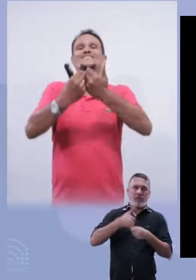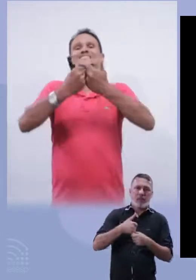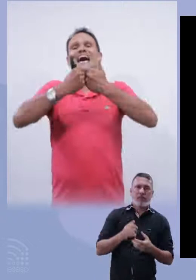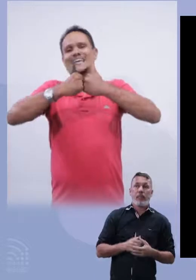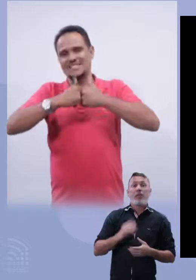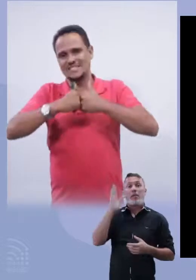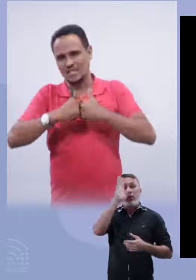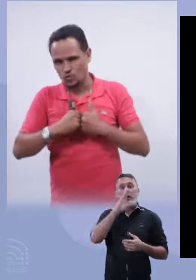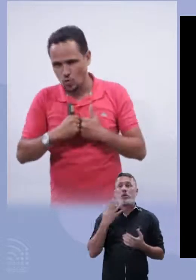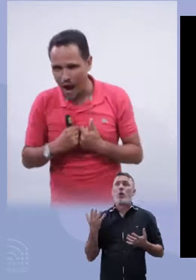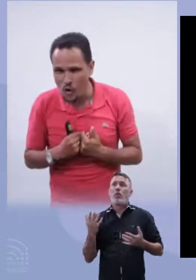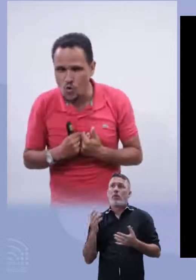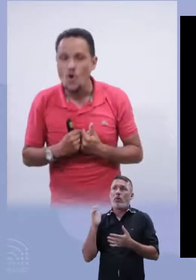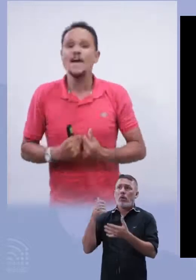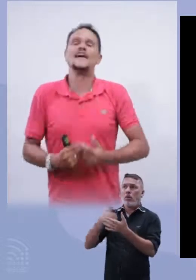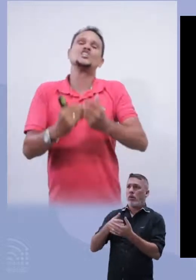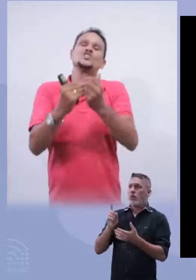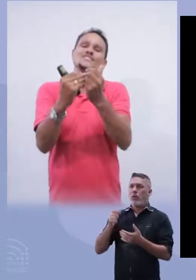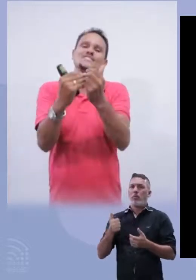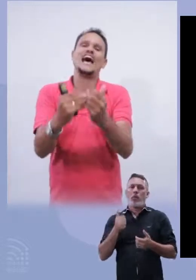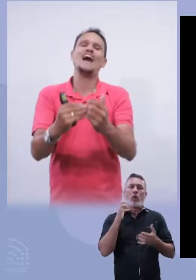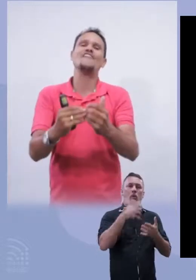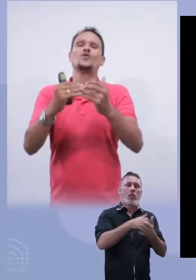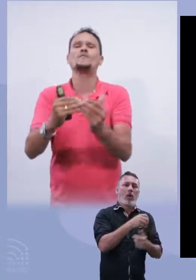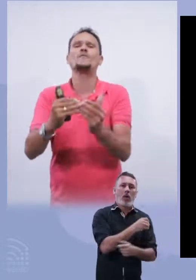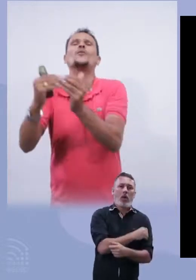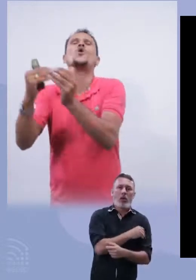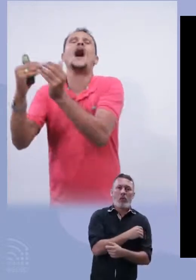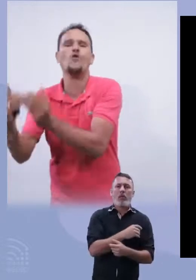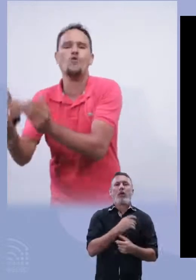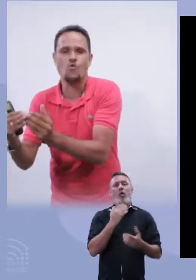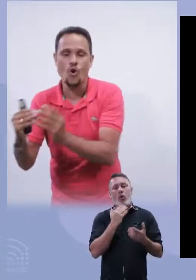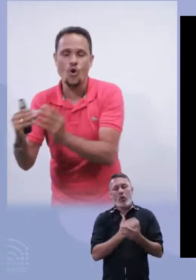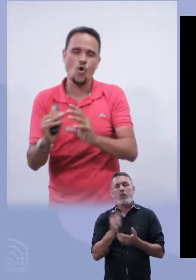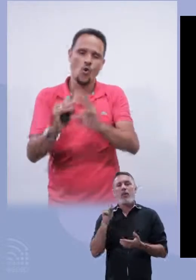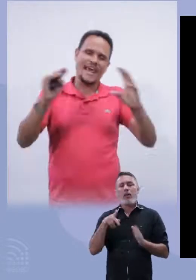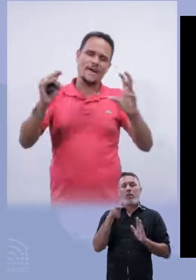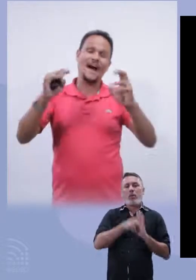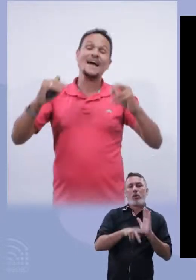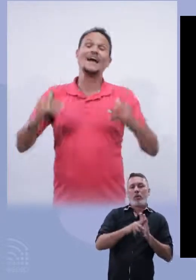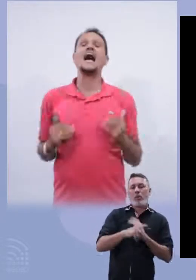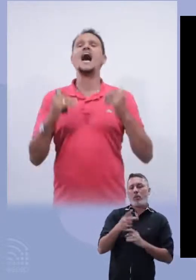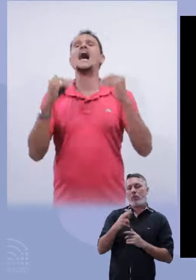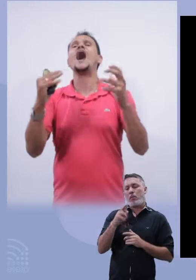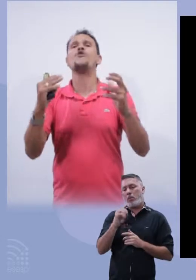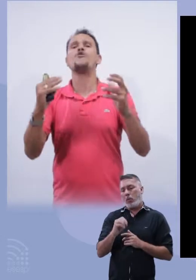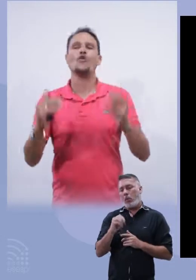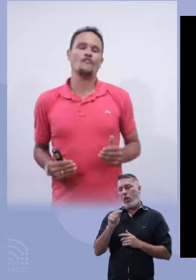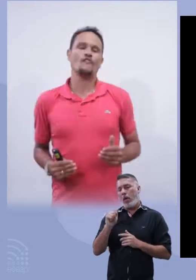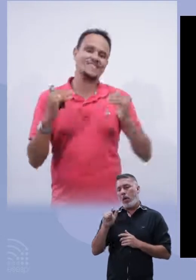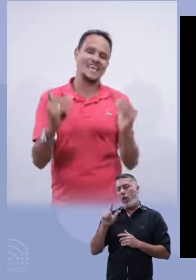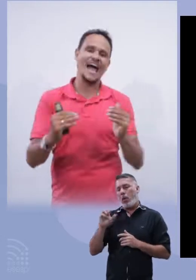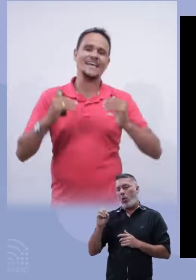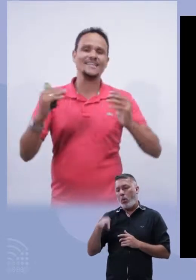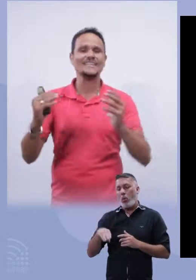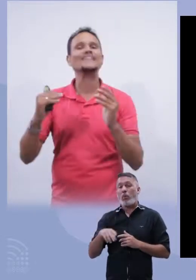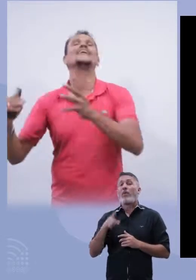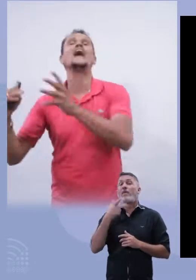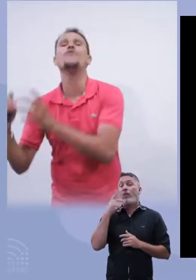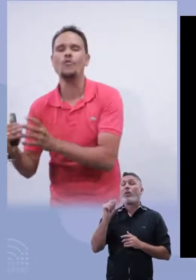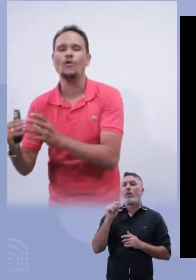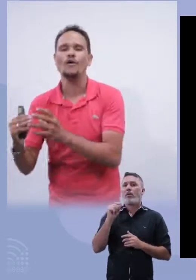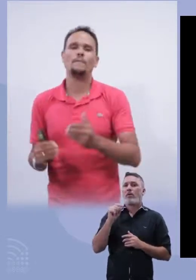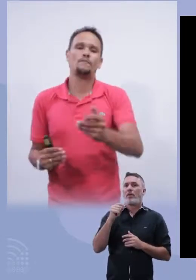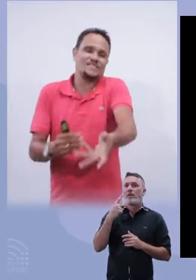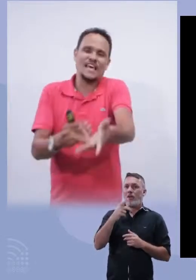vai apostar na questão do álcool e a gente iniciava o programa Pro Álcool com o lema Carra Álcool, você ainda